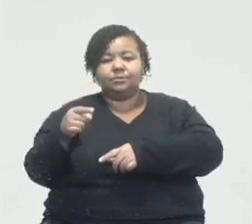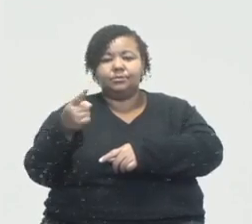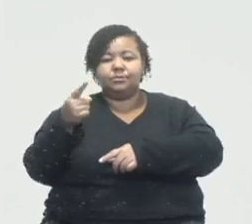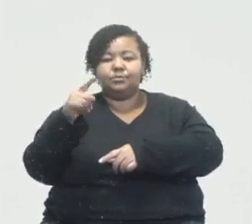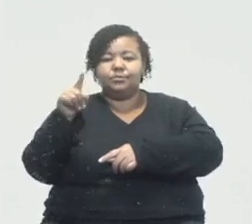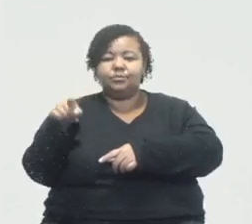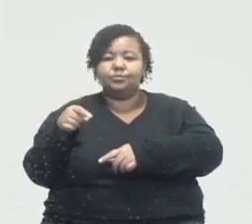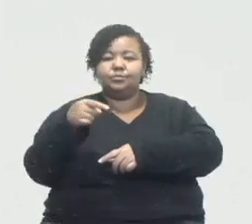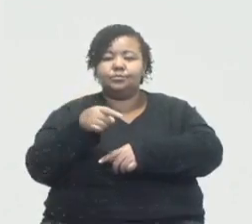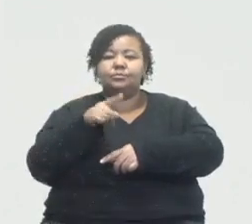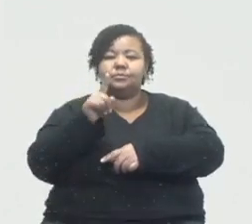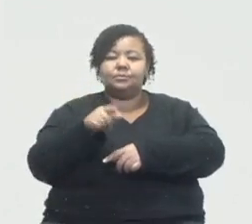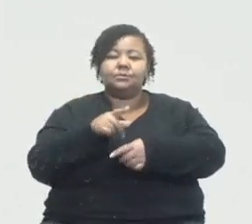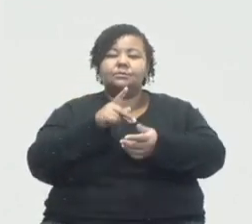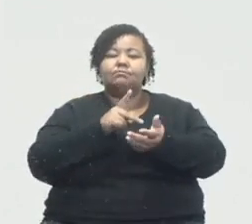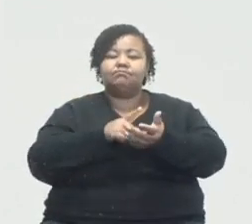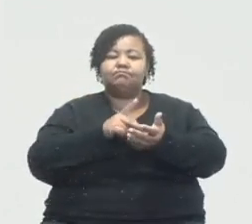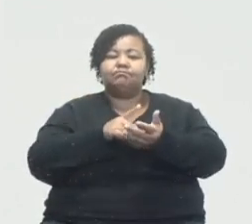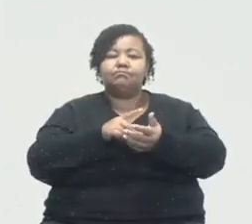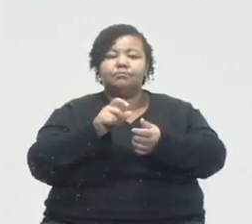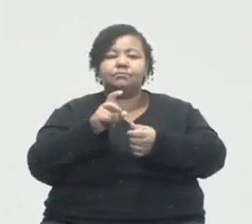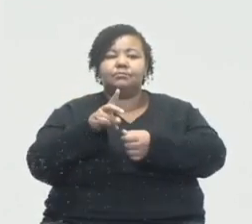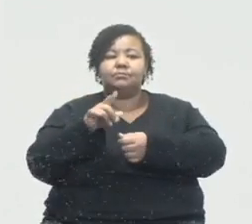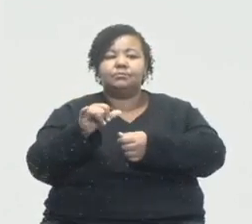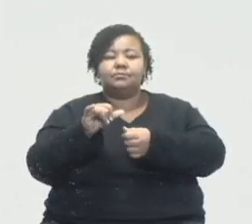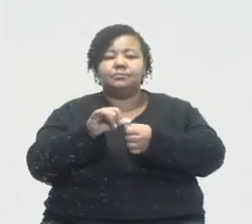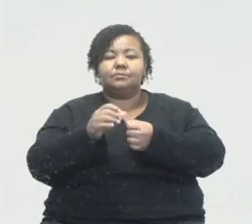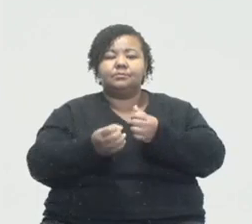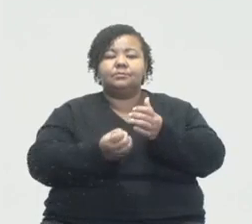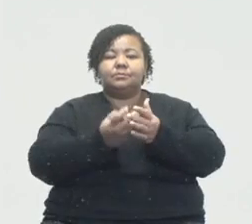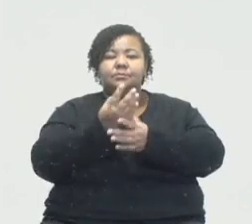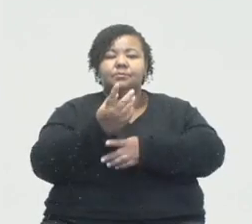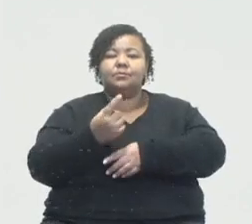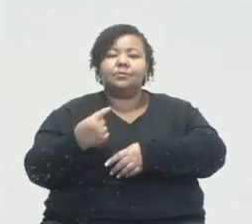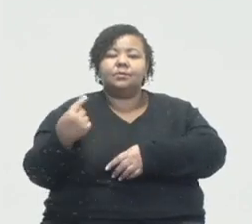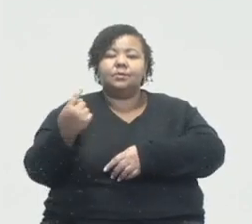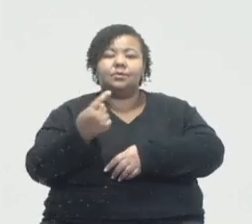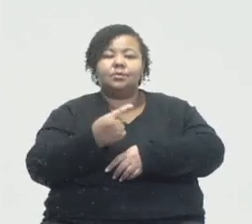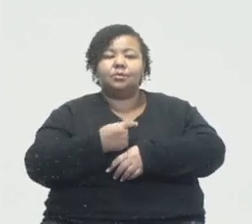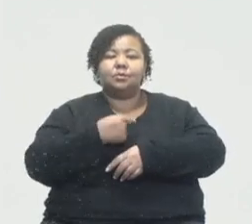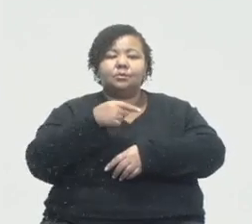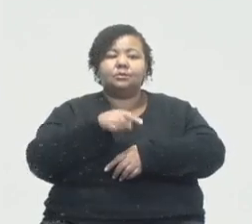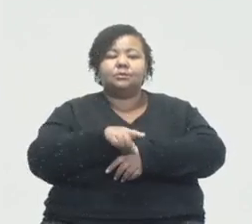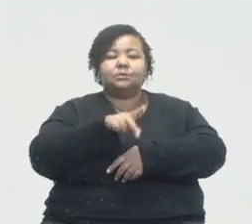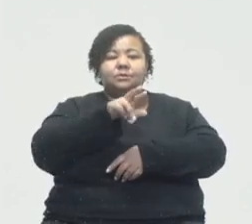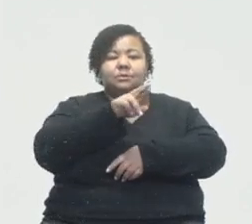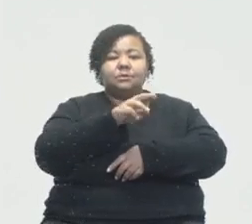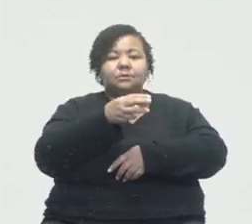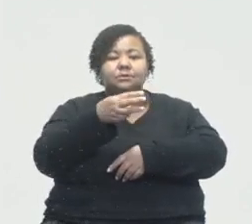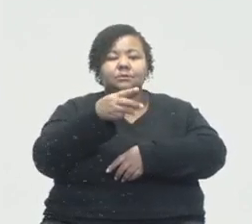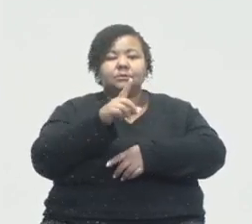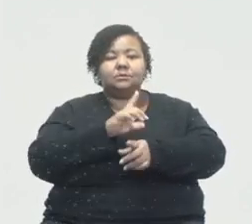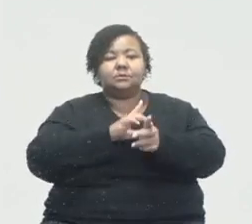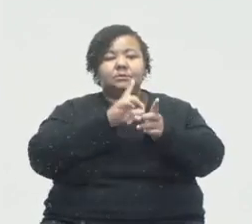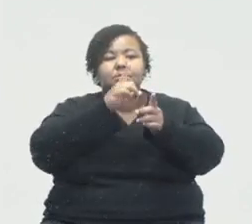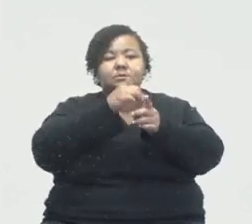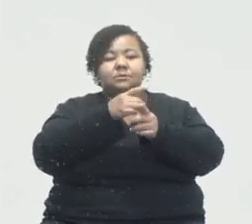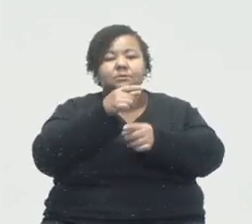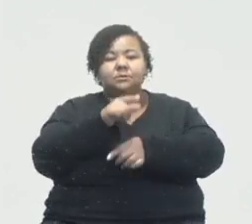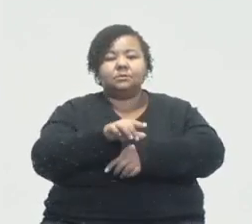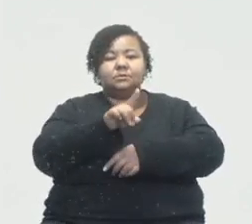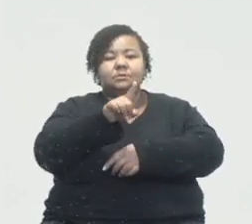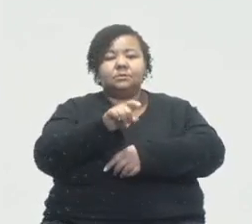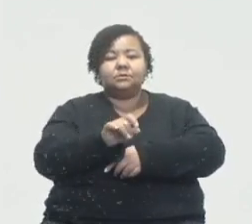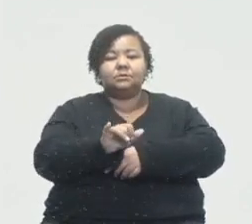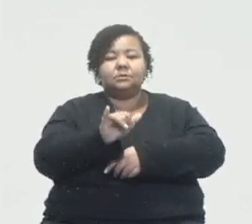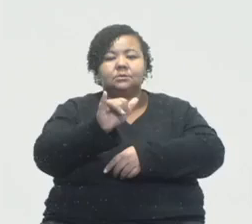teremos que ele realmente vai gerar o nosso R3, ele vai encontrar este elemento.